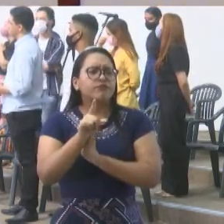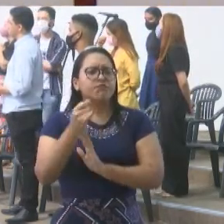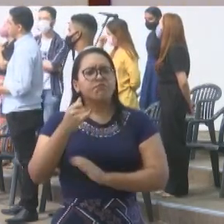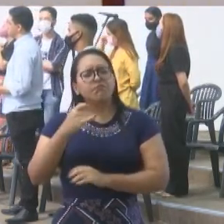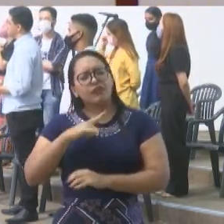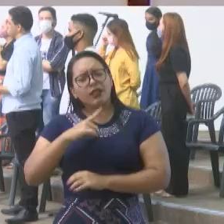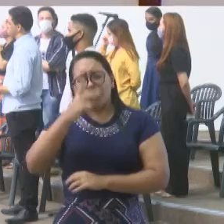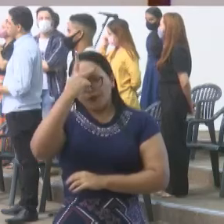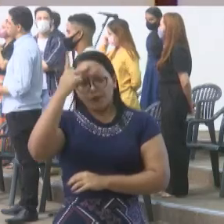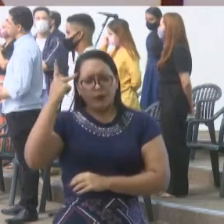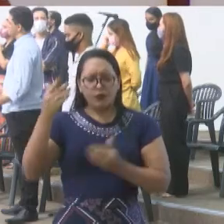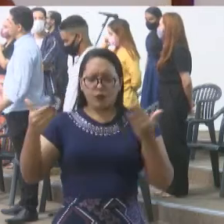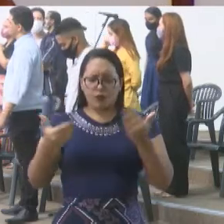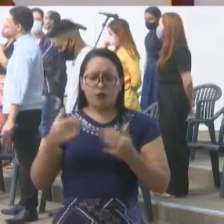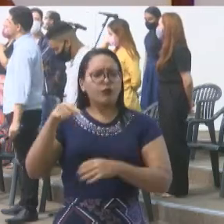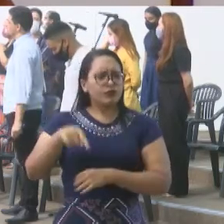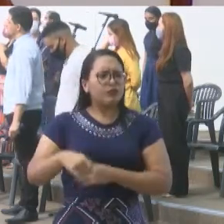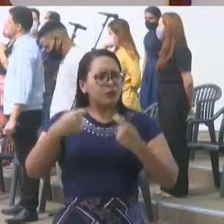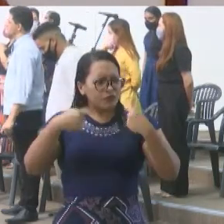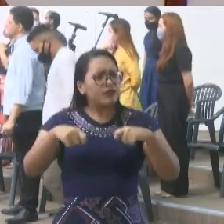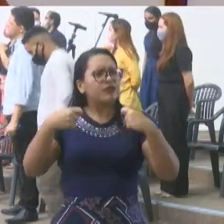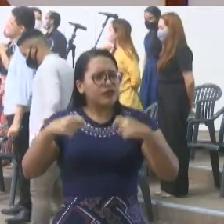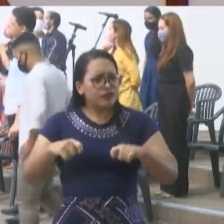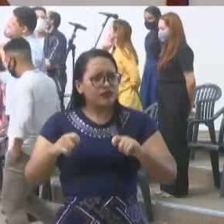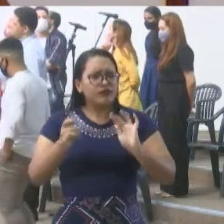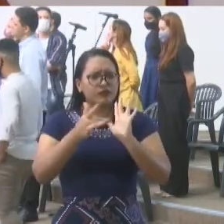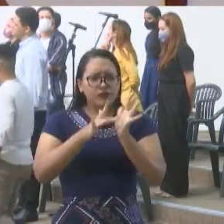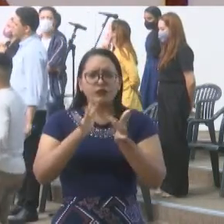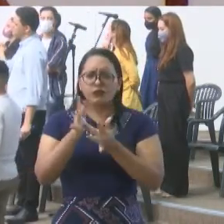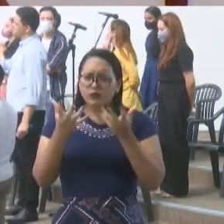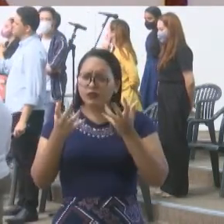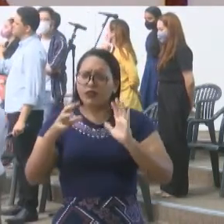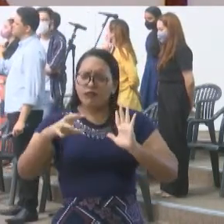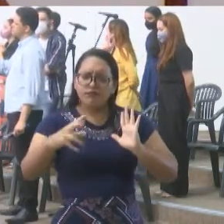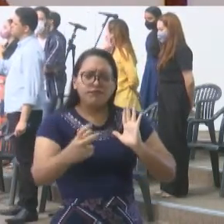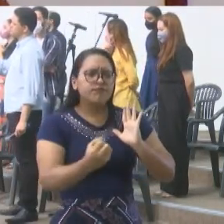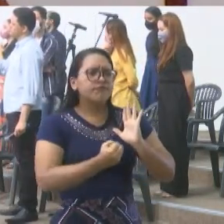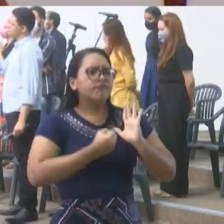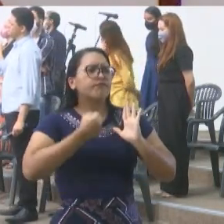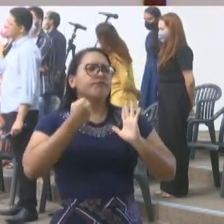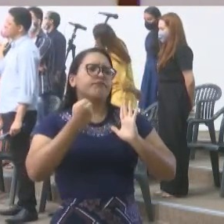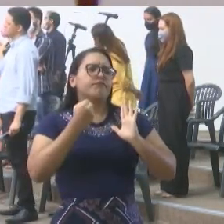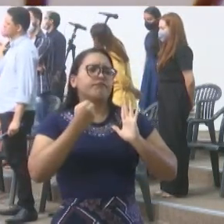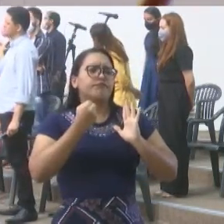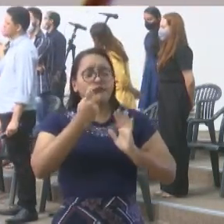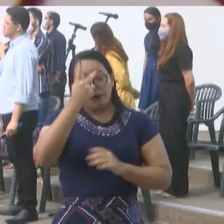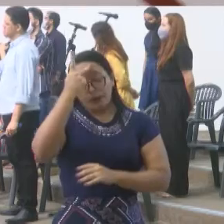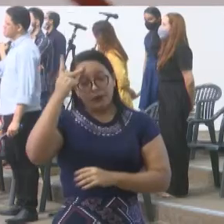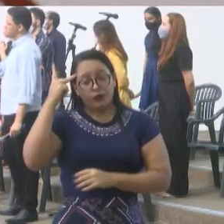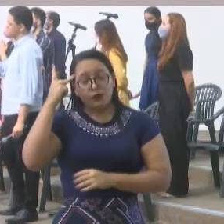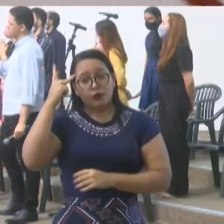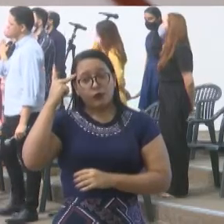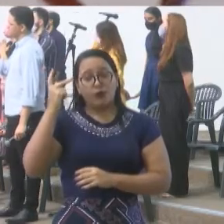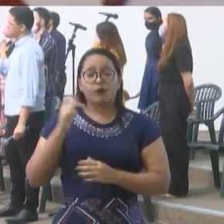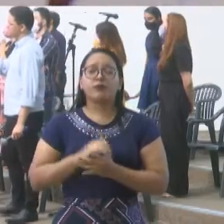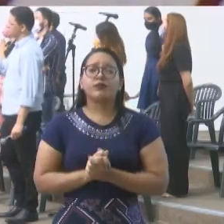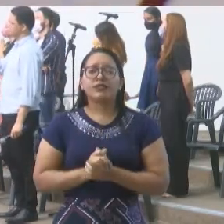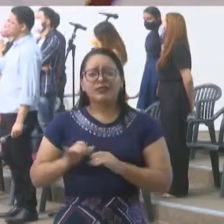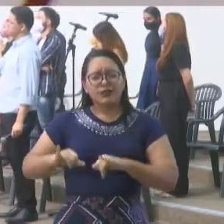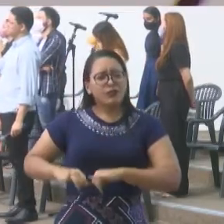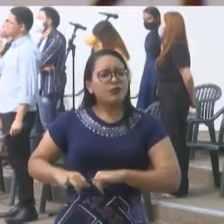existe alguém hoje aqui que precisa ser resgatado. Aquele que pode te resgatar está aqui nessa